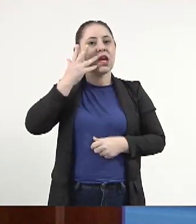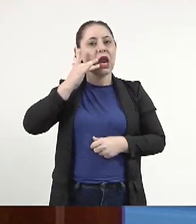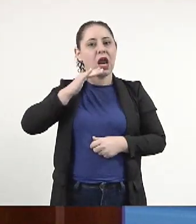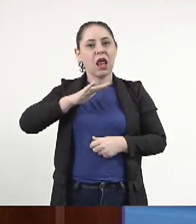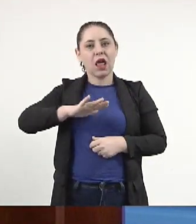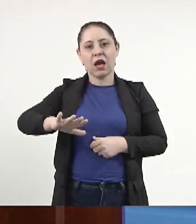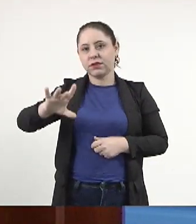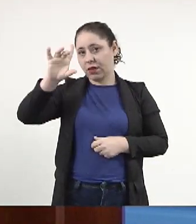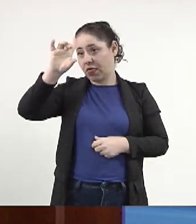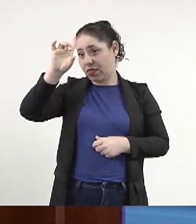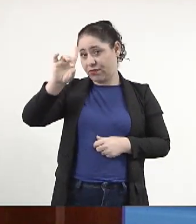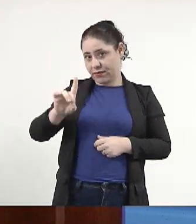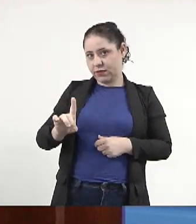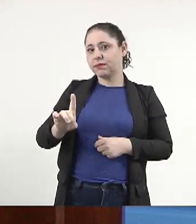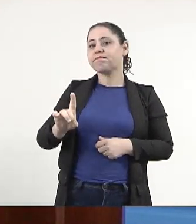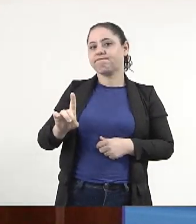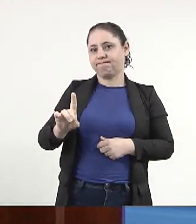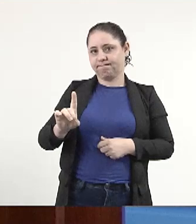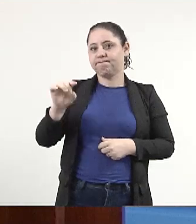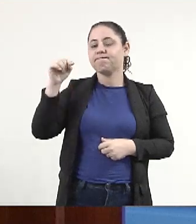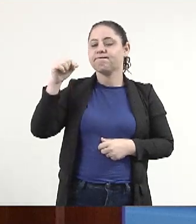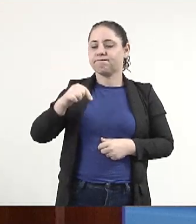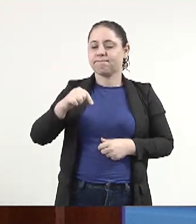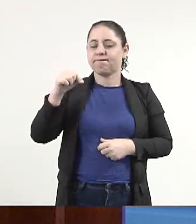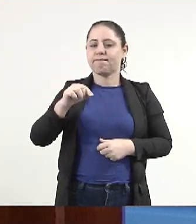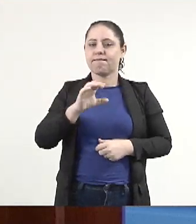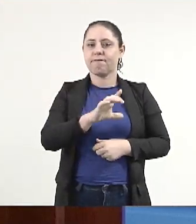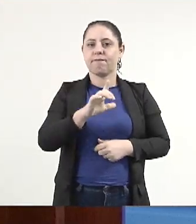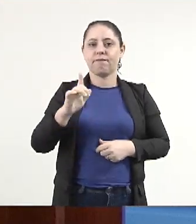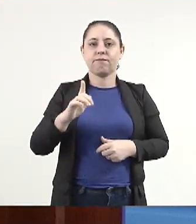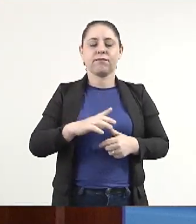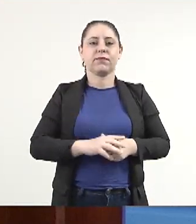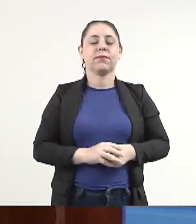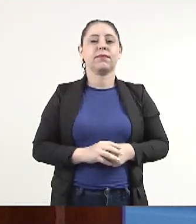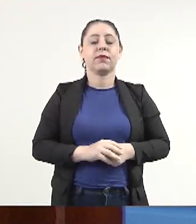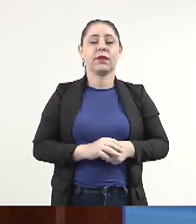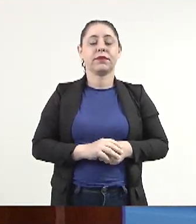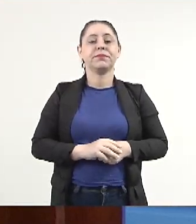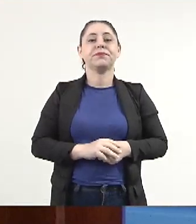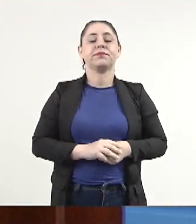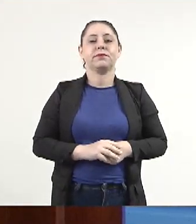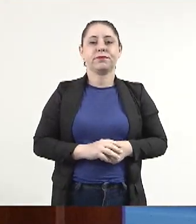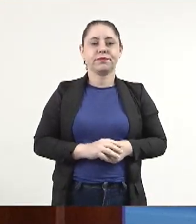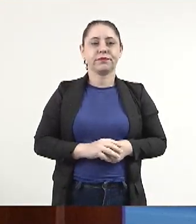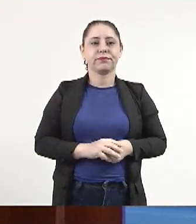crianças com deficiência aqui em Campo Grande.